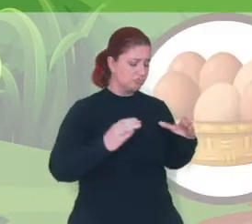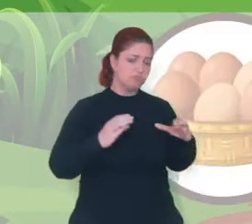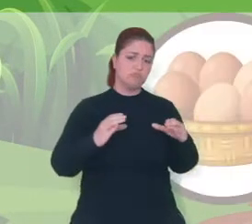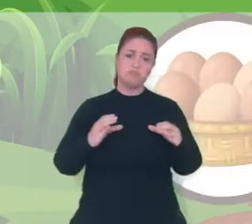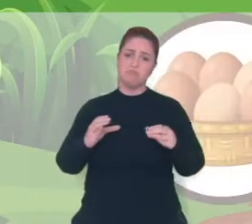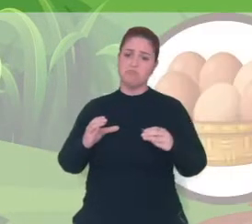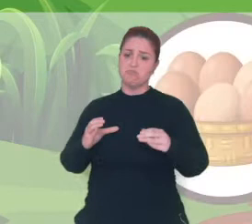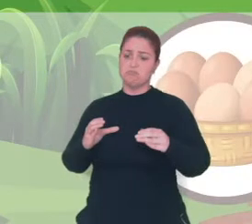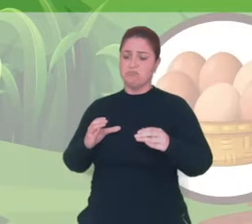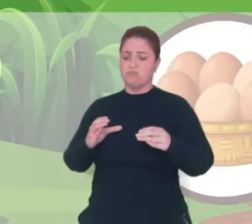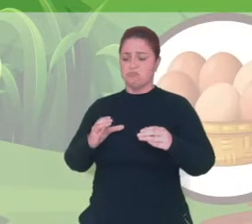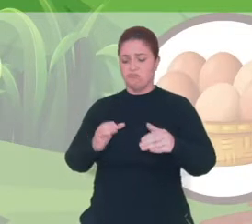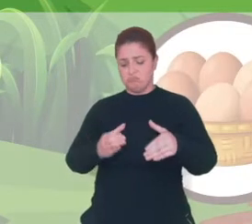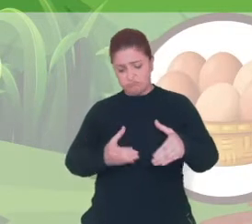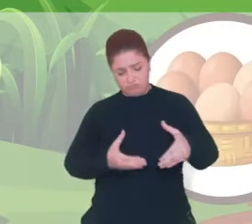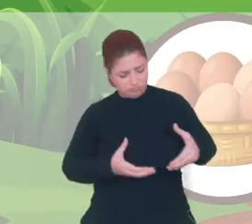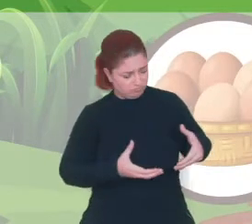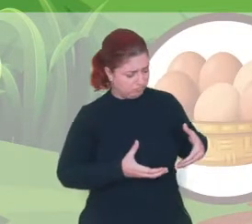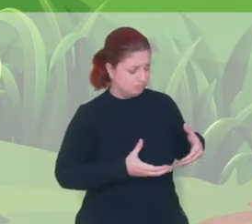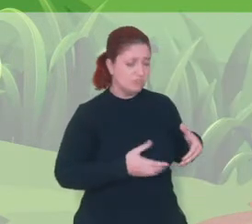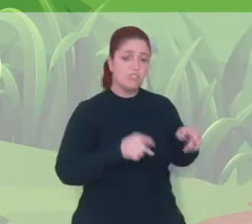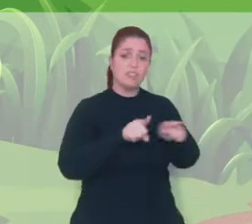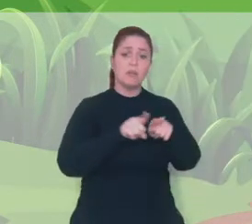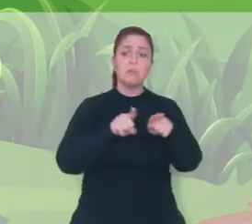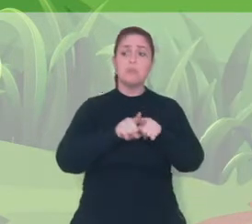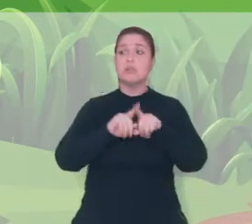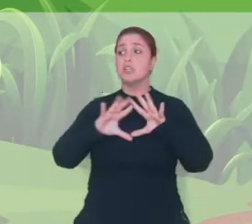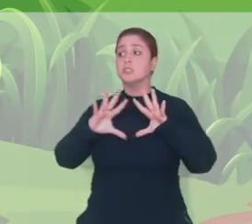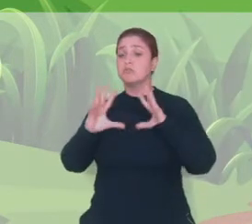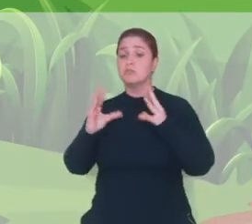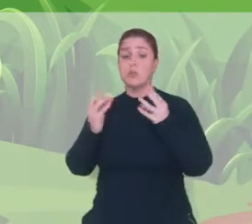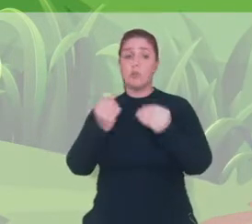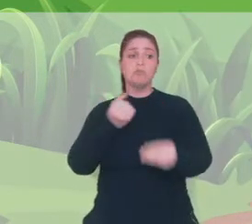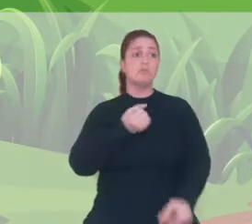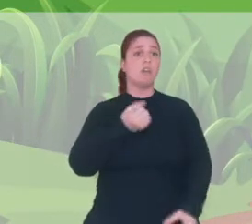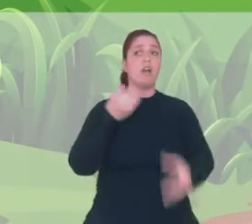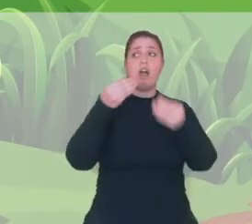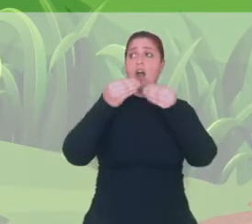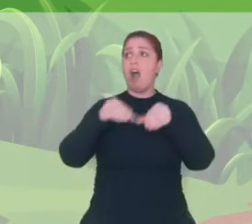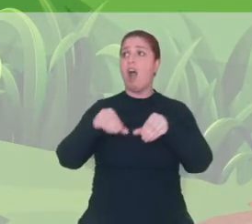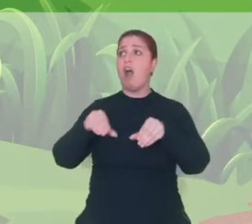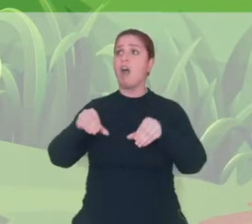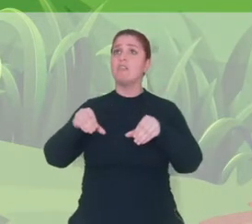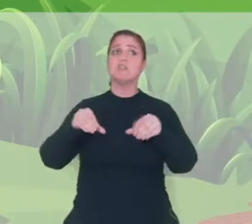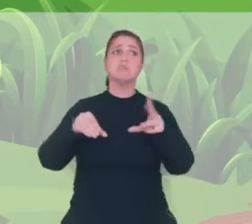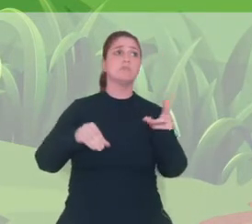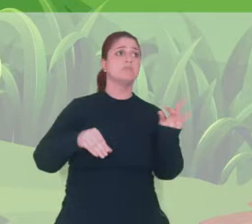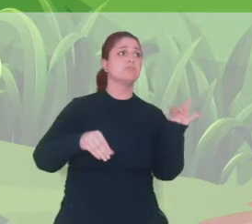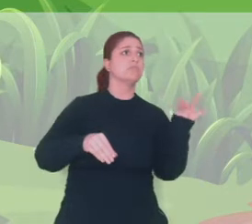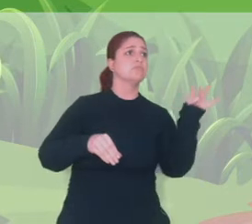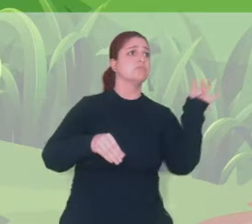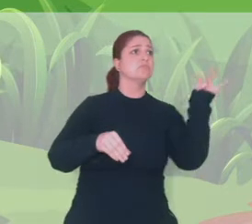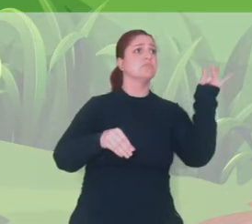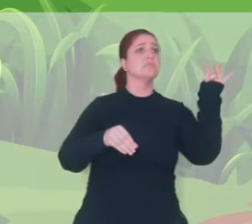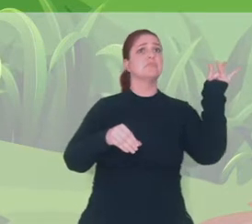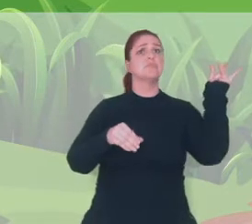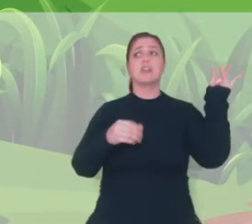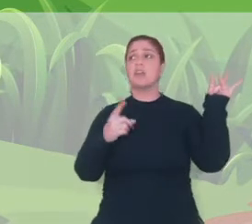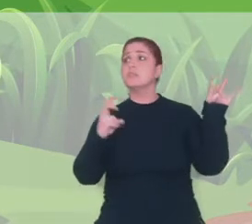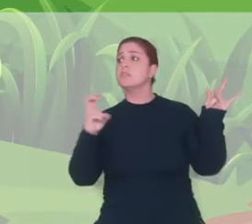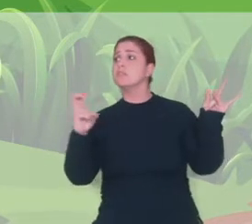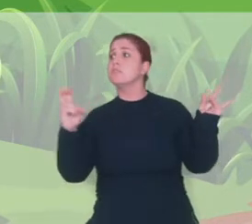e com ele os 12 ovos, as 5 botadeiras,